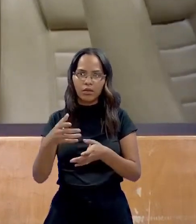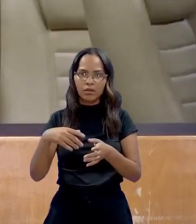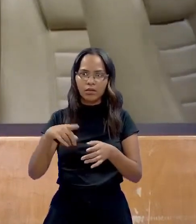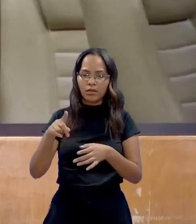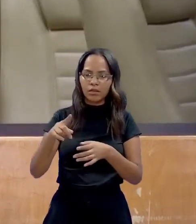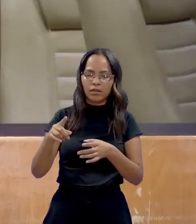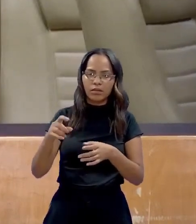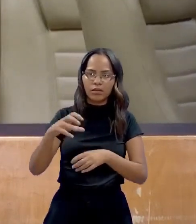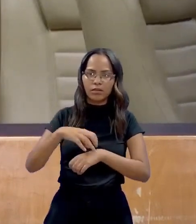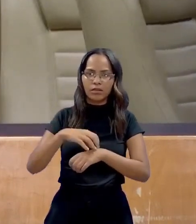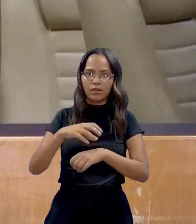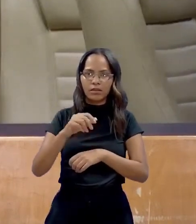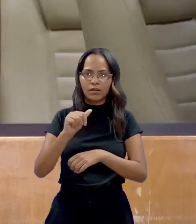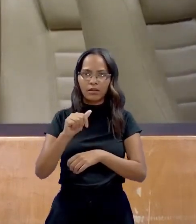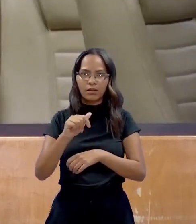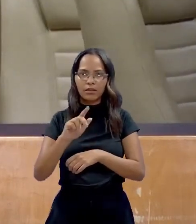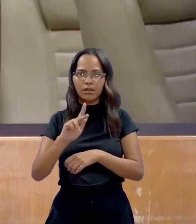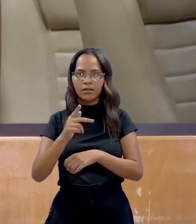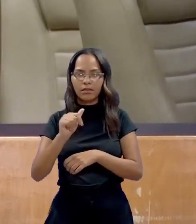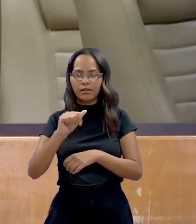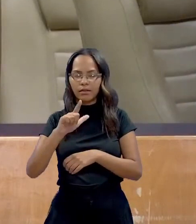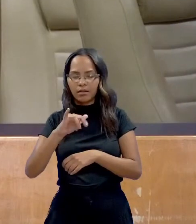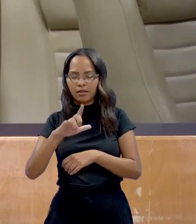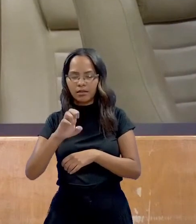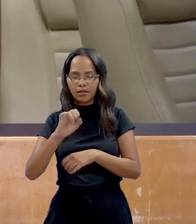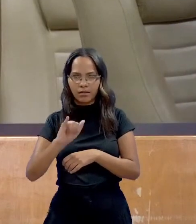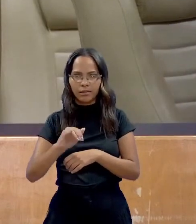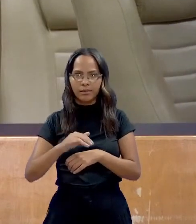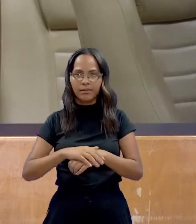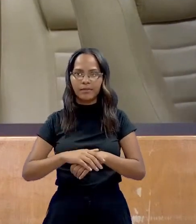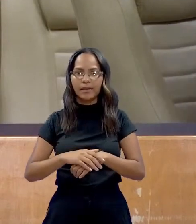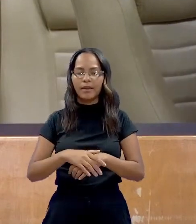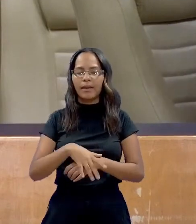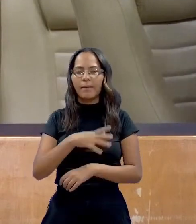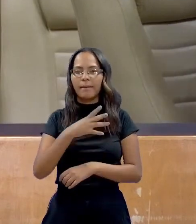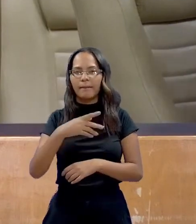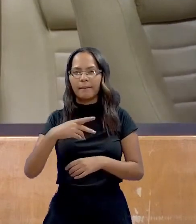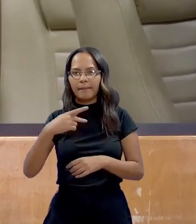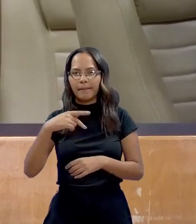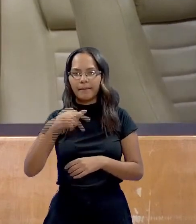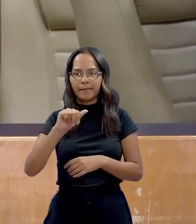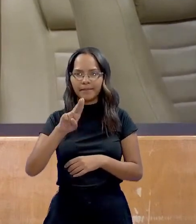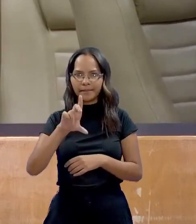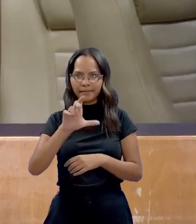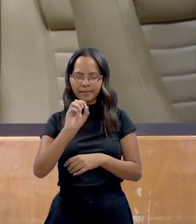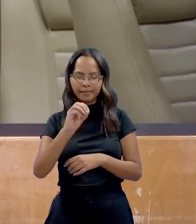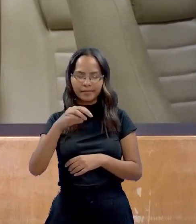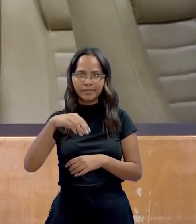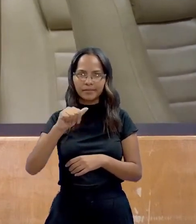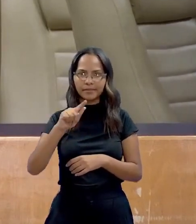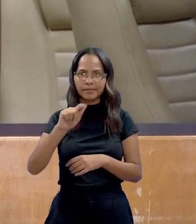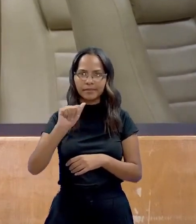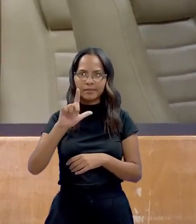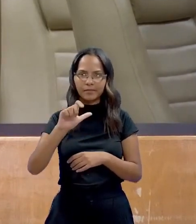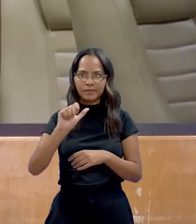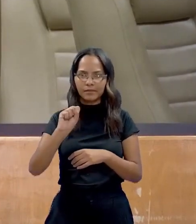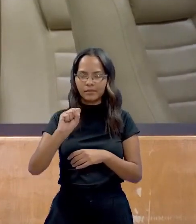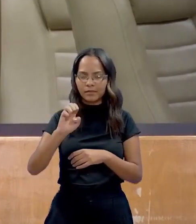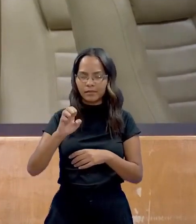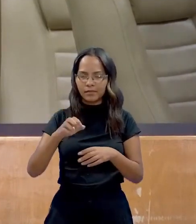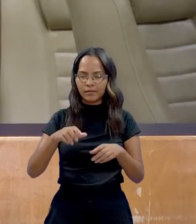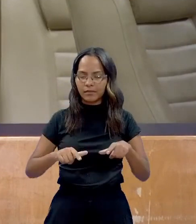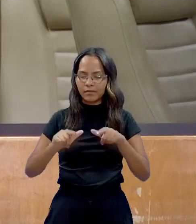providências. Vereador Paulo Magalhães, projeto de decreto legislativo que concede título de honorífico de cidadania goianiense ao